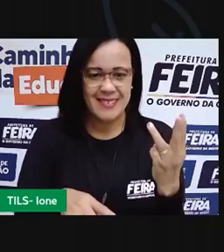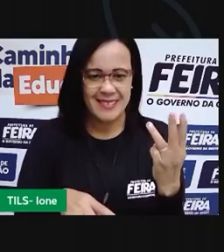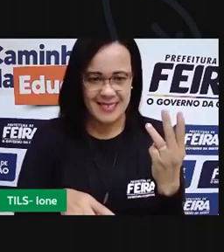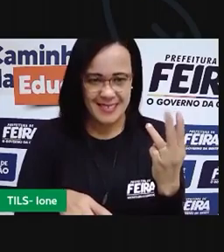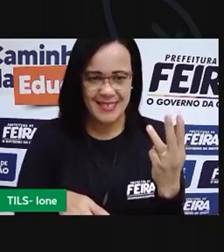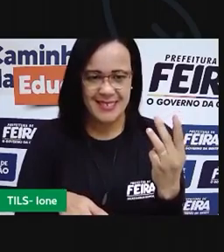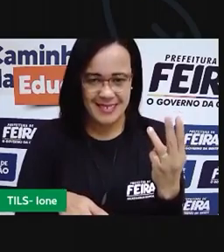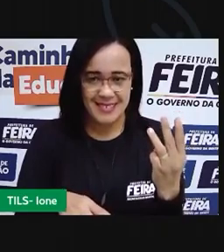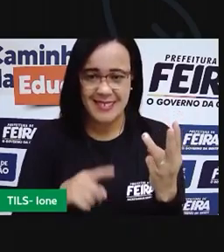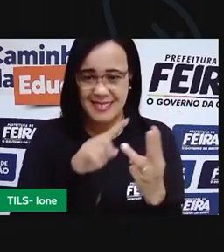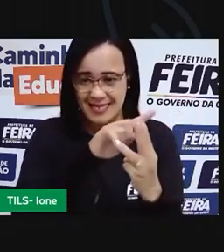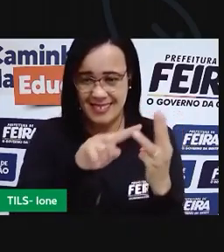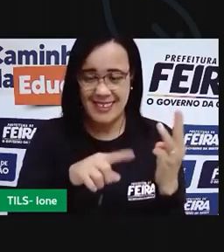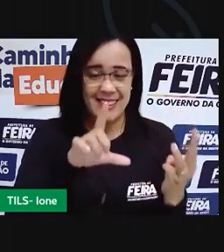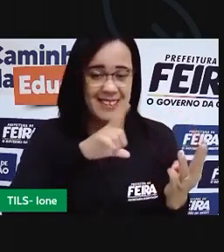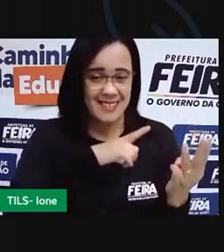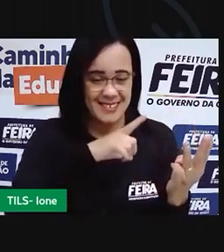Para que fique assim.